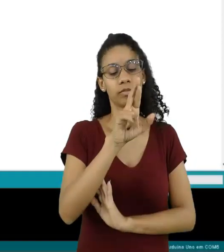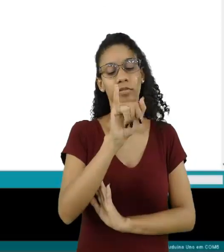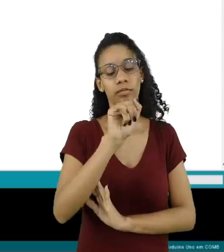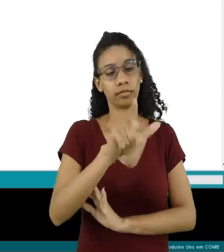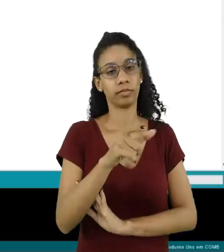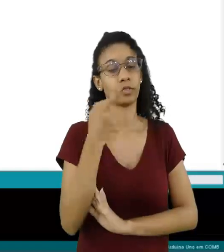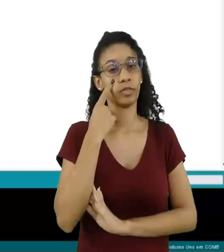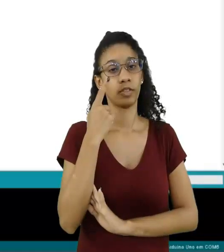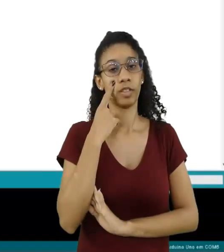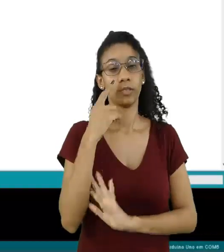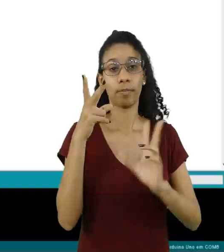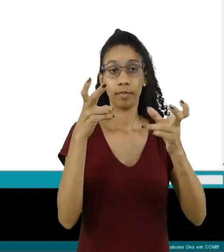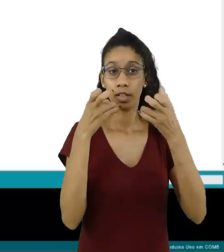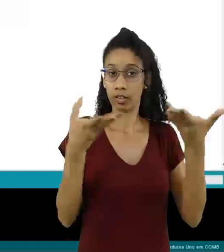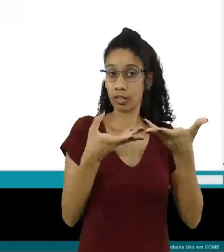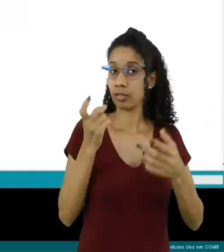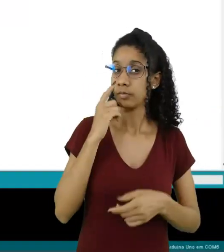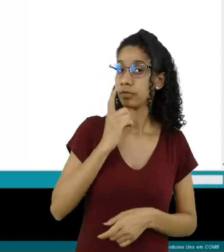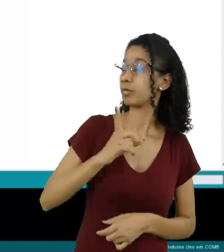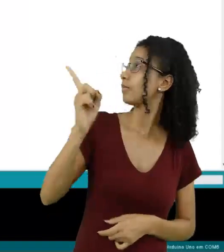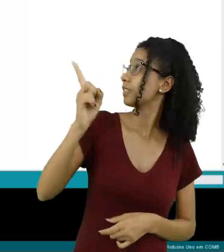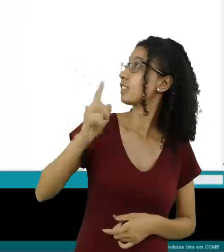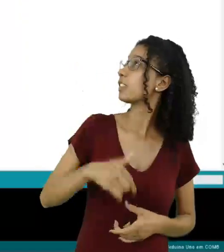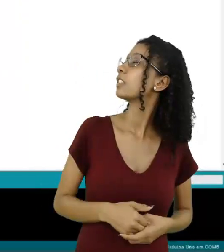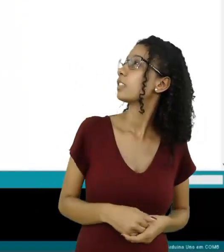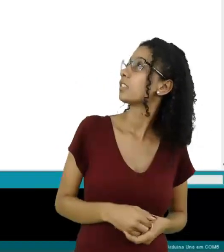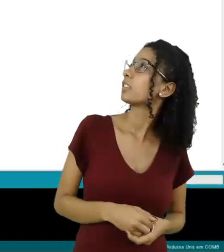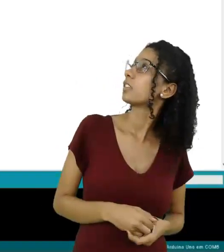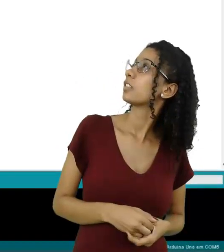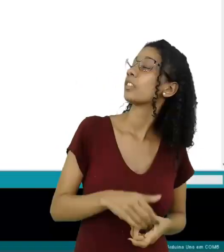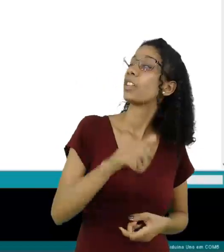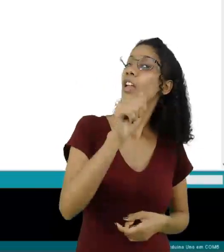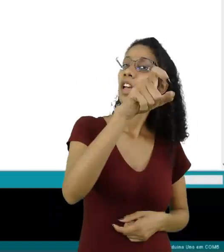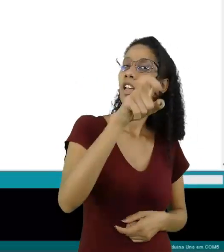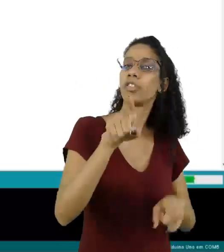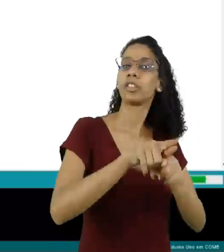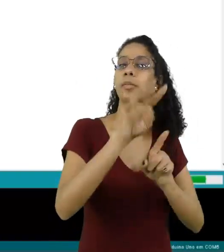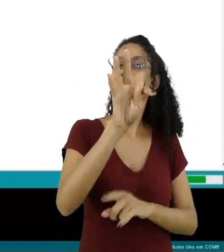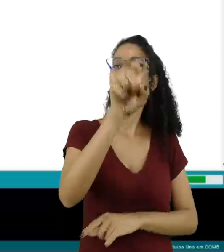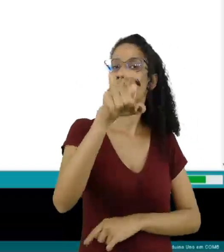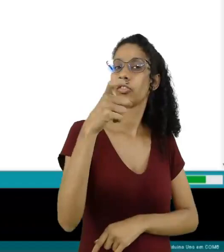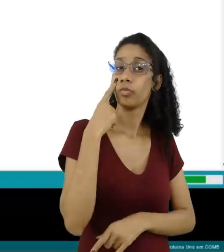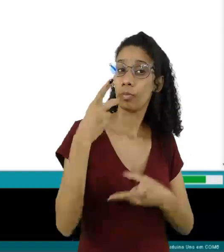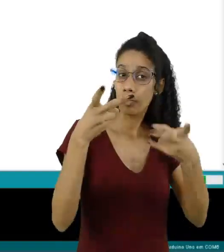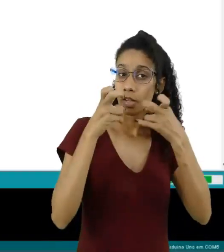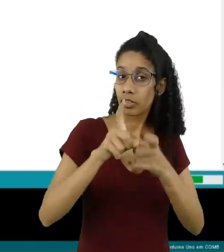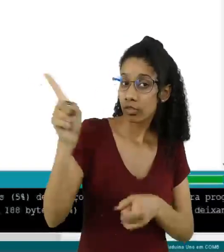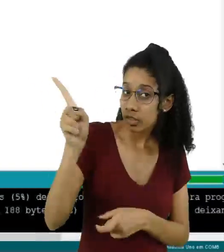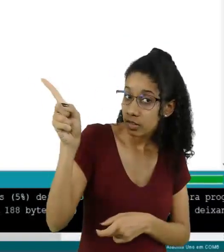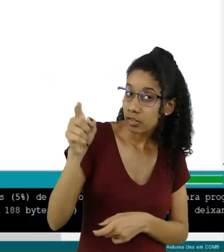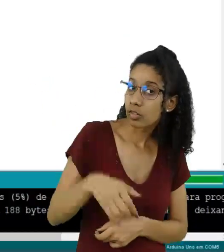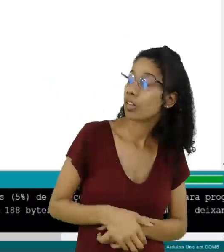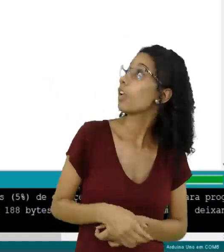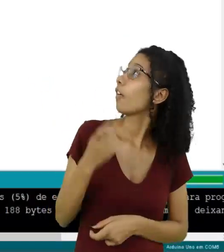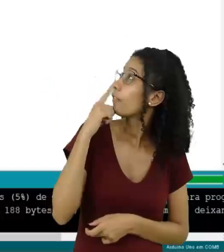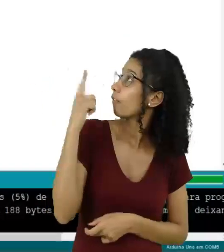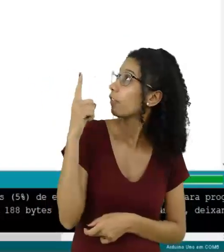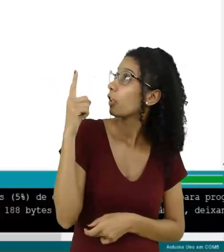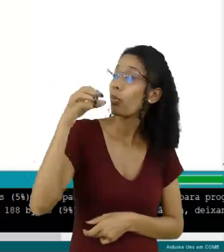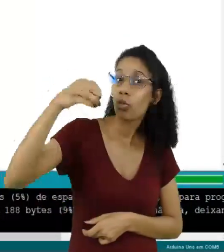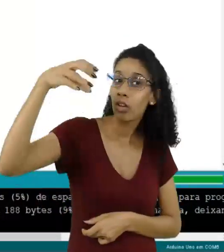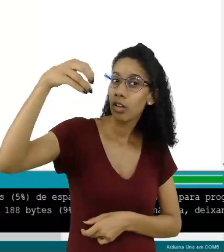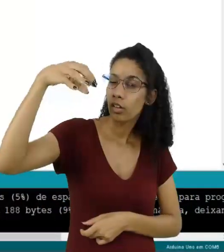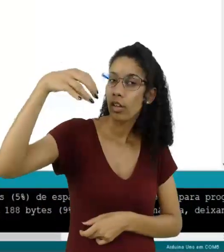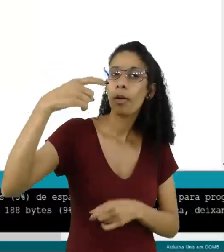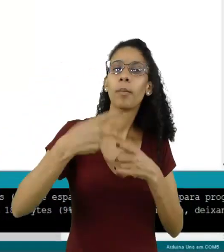no meu Arduino, eu quero que vocês reparem bem esses dois pinos aqui, que são os pinos AX e TX, tá? Então olhem para eles aqui.